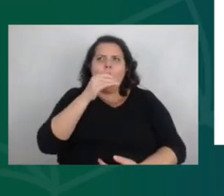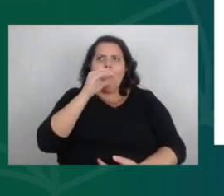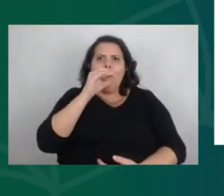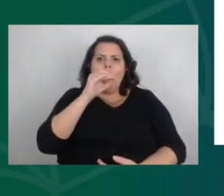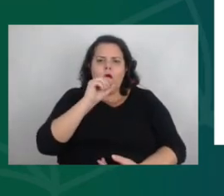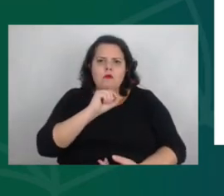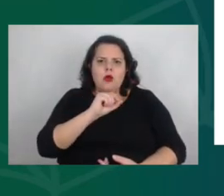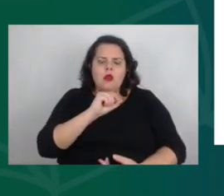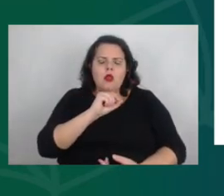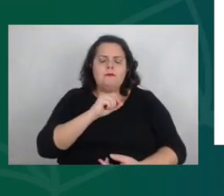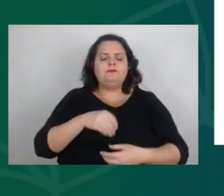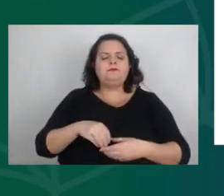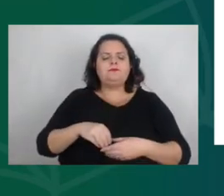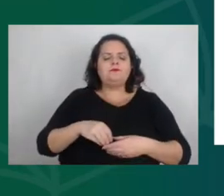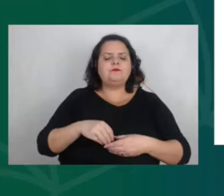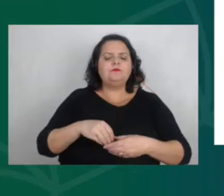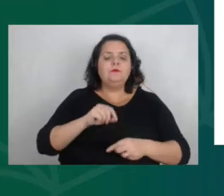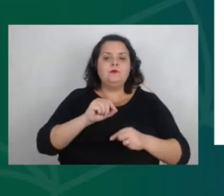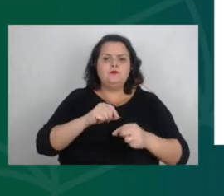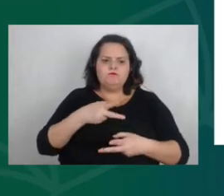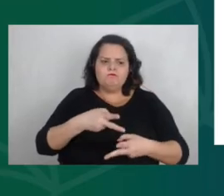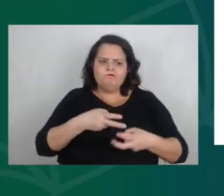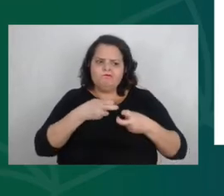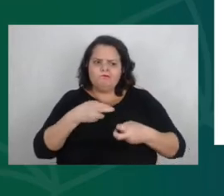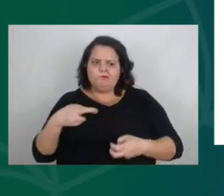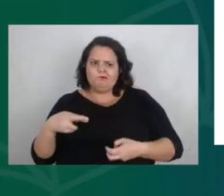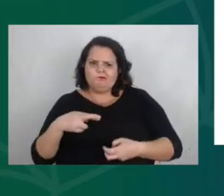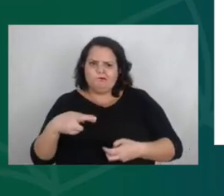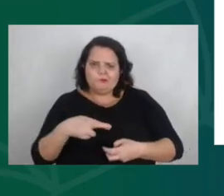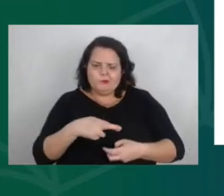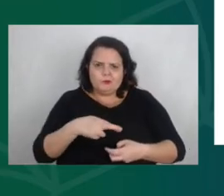que aqueles que ingeriram